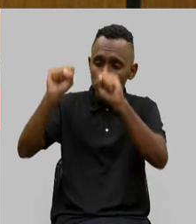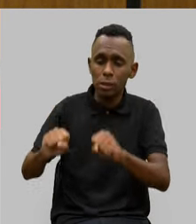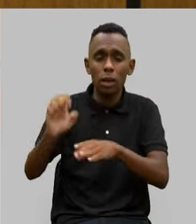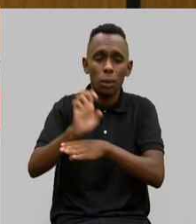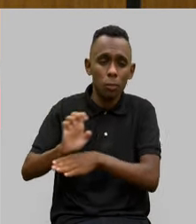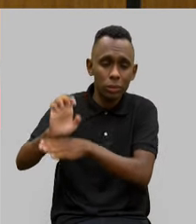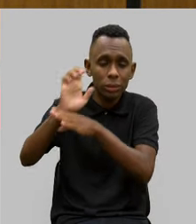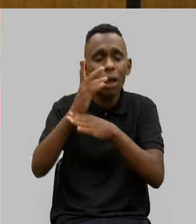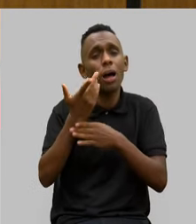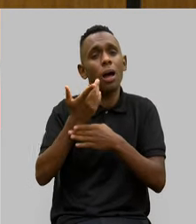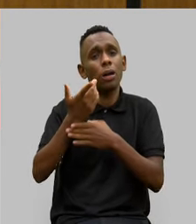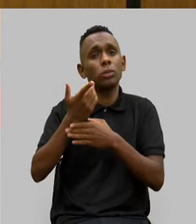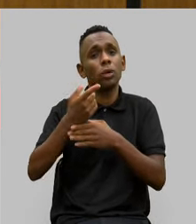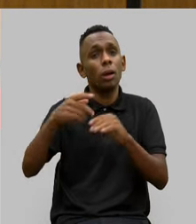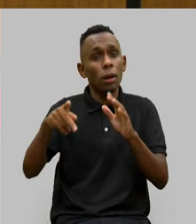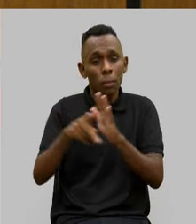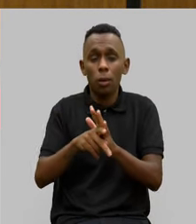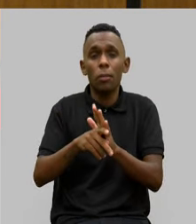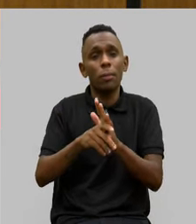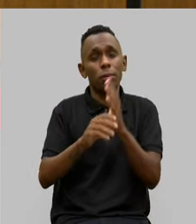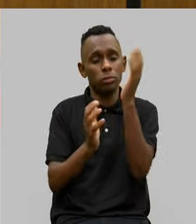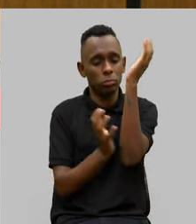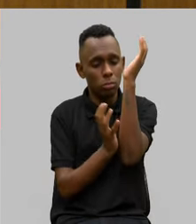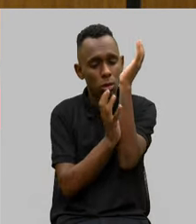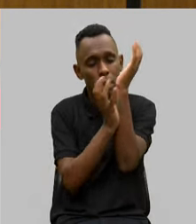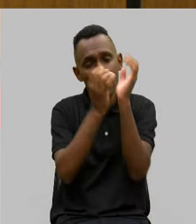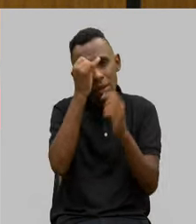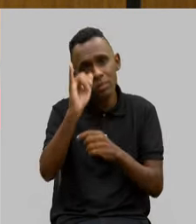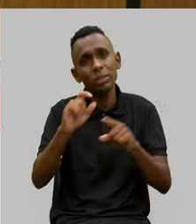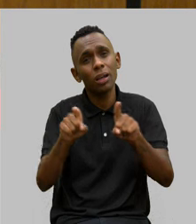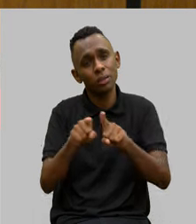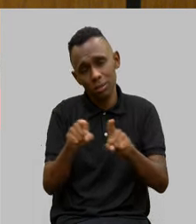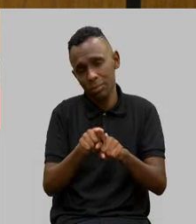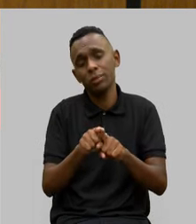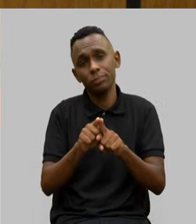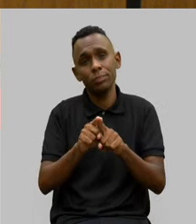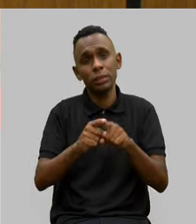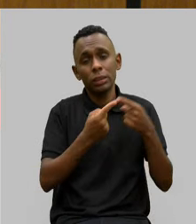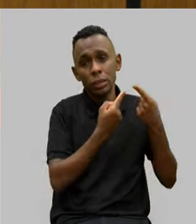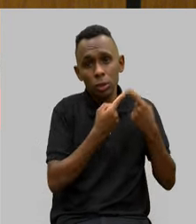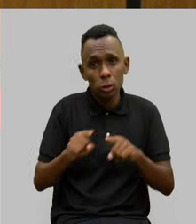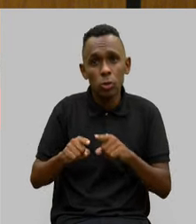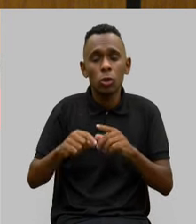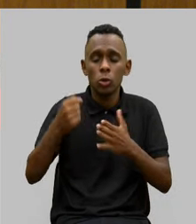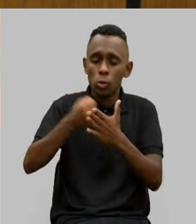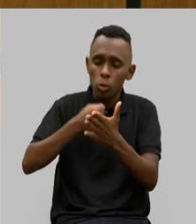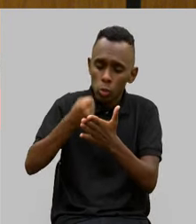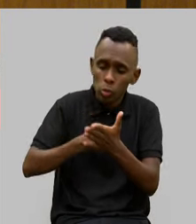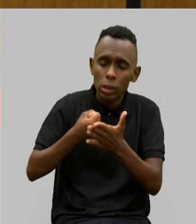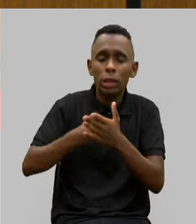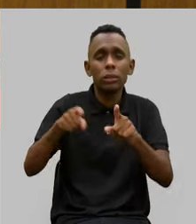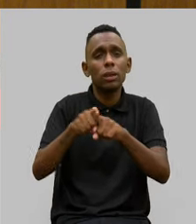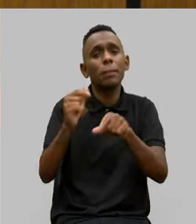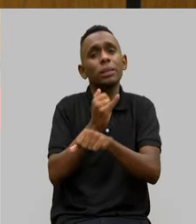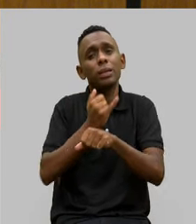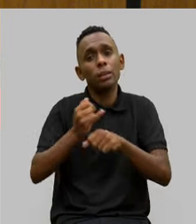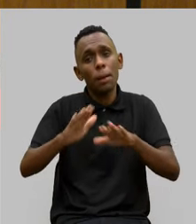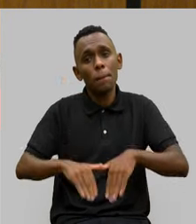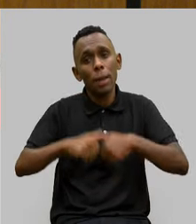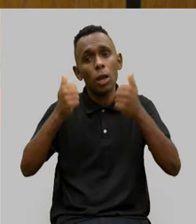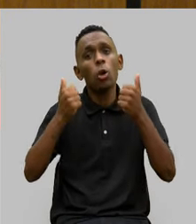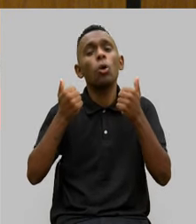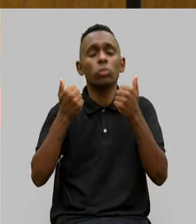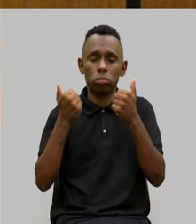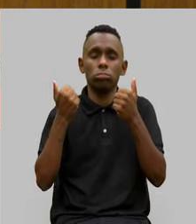poder conseguir desburocratizar o sistema e lutando para poder buscar a melhor forma